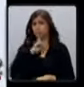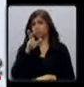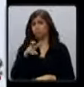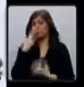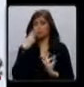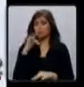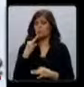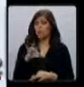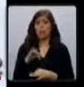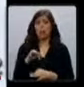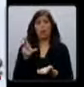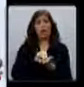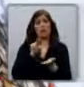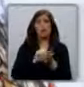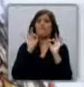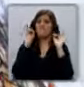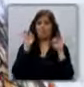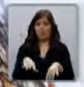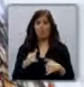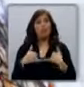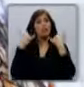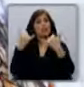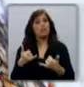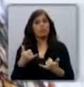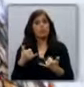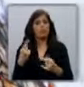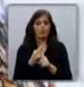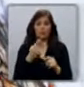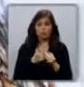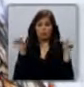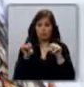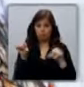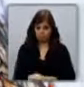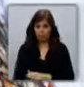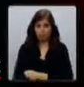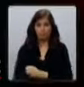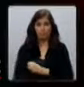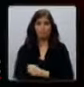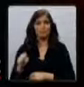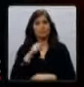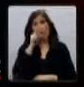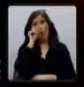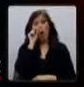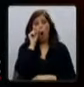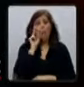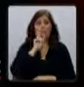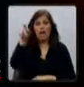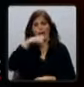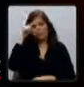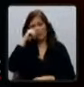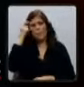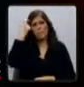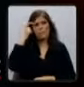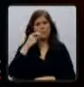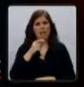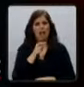as gravações terminam e foi depois que as coisas se complicaram Vai à casa de banho e pensando que o